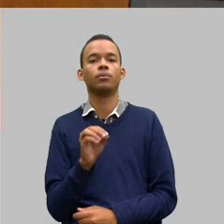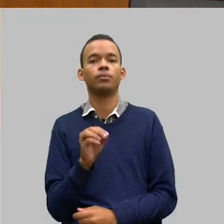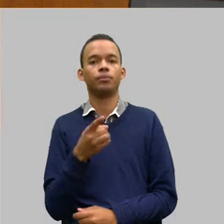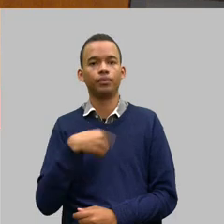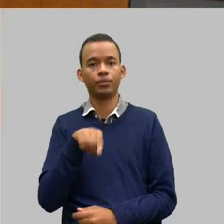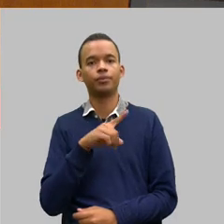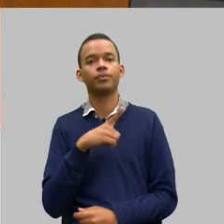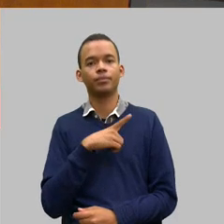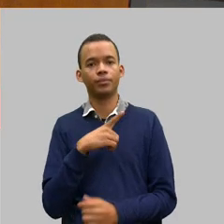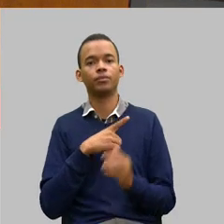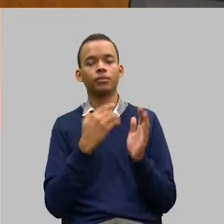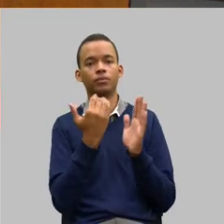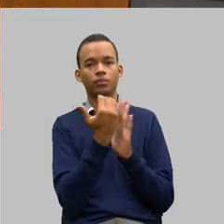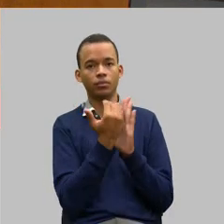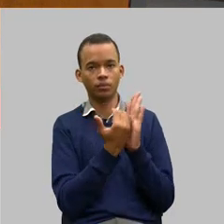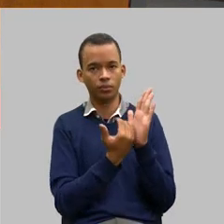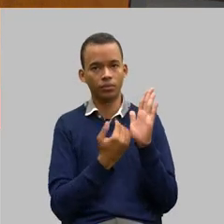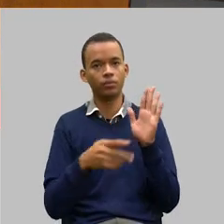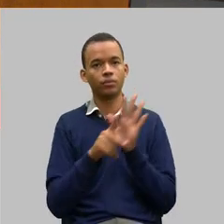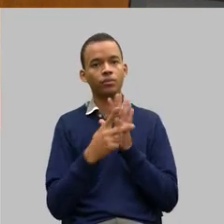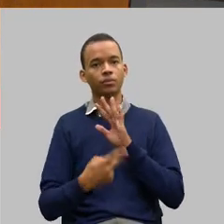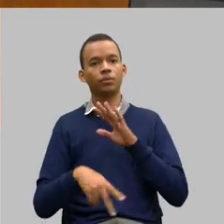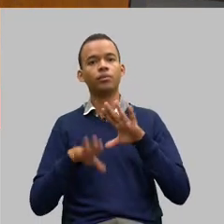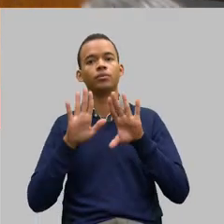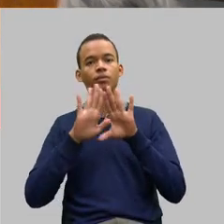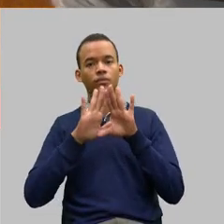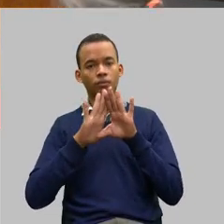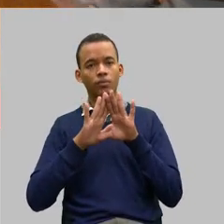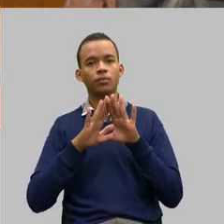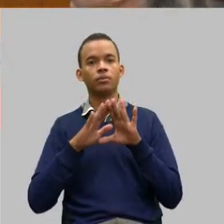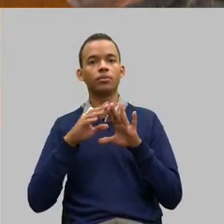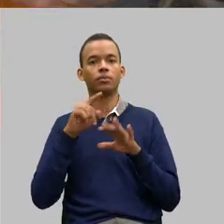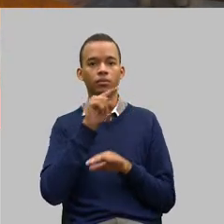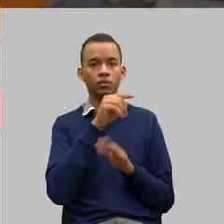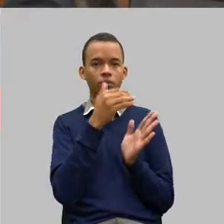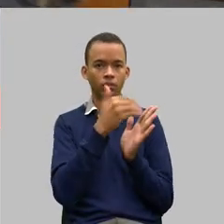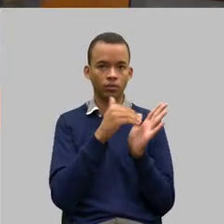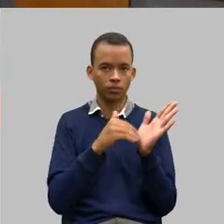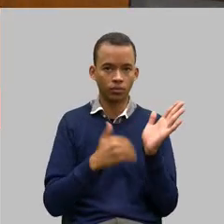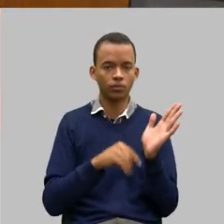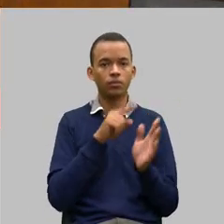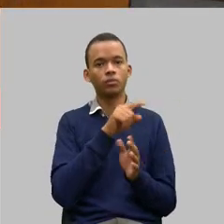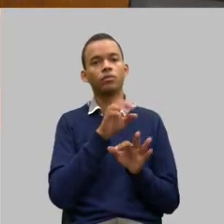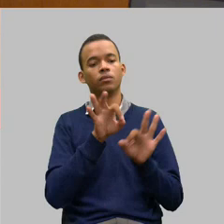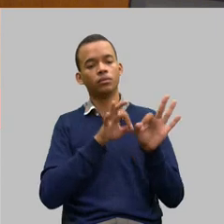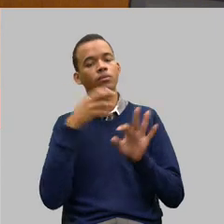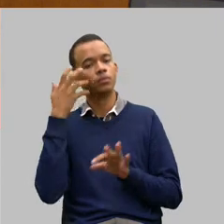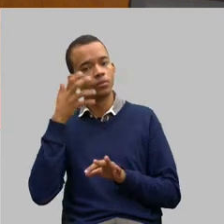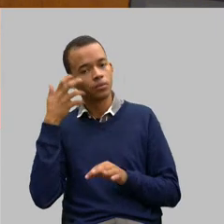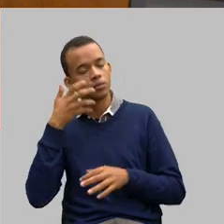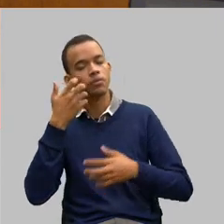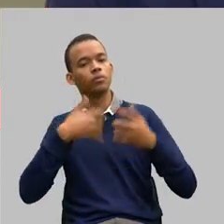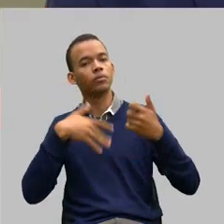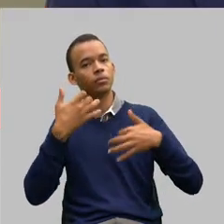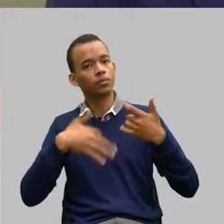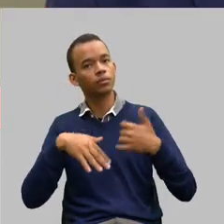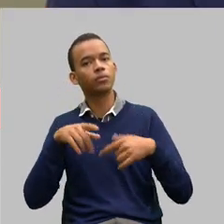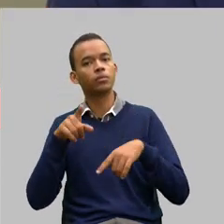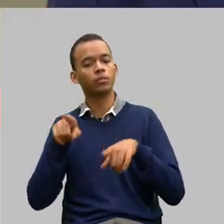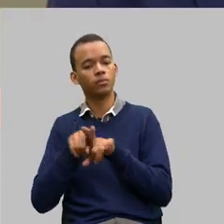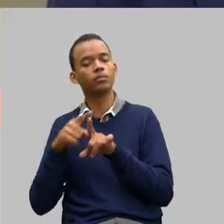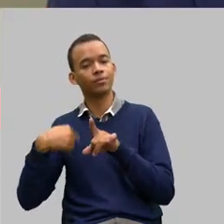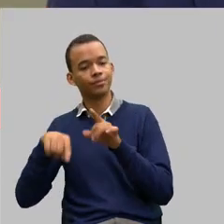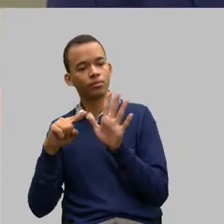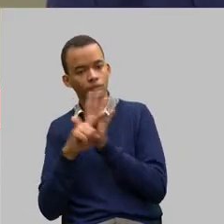cronograma estabelecido pela casa onde o secretário é aquele que faz a explanação e que recebe as perguntas